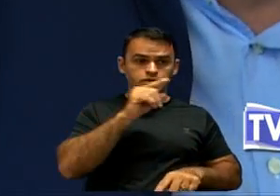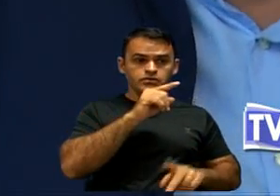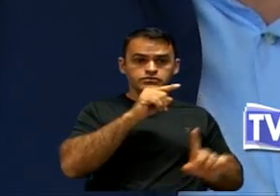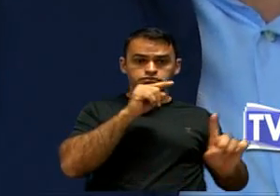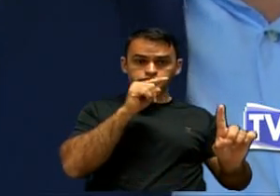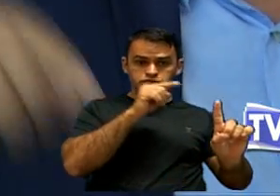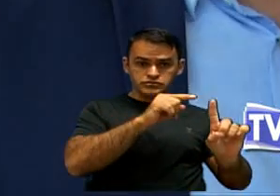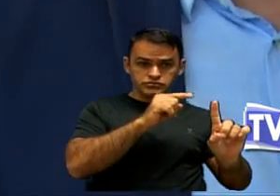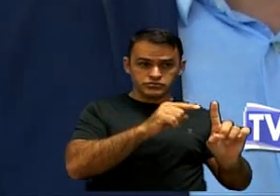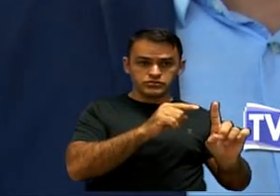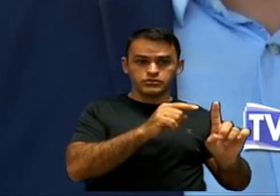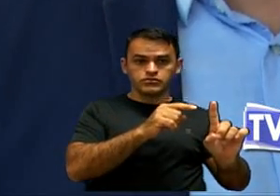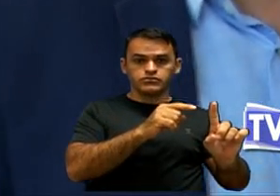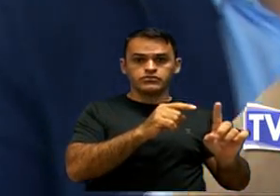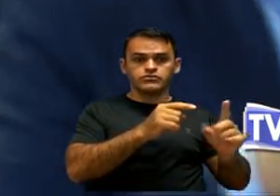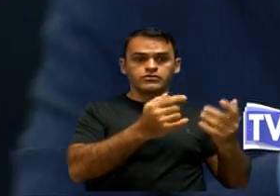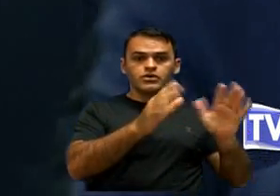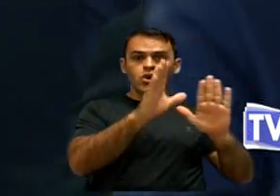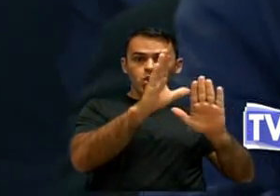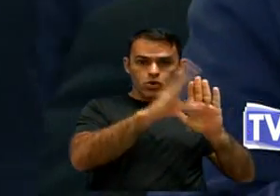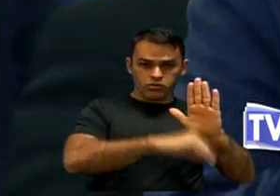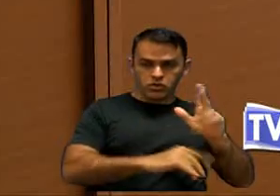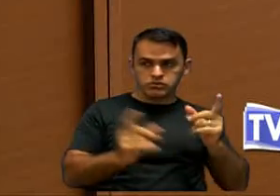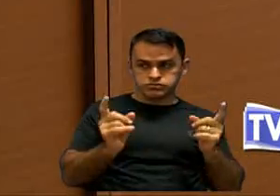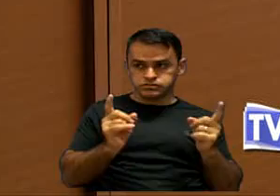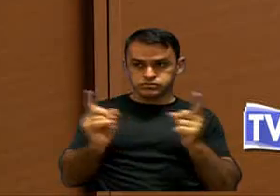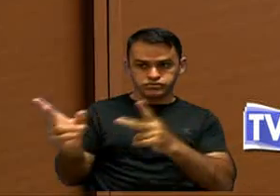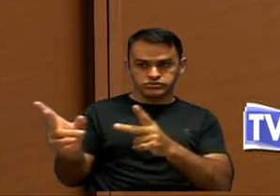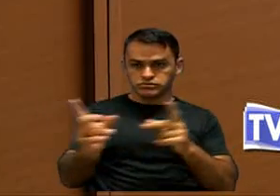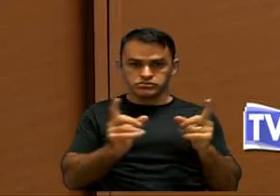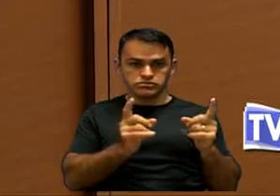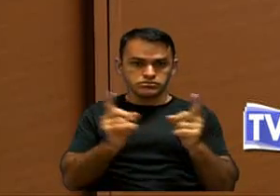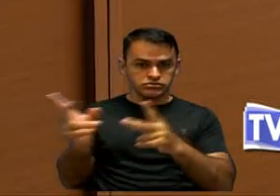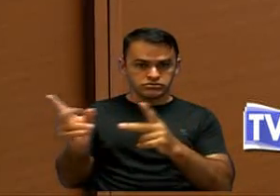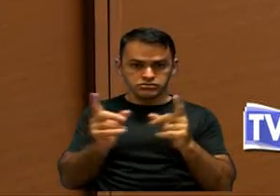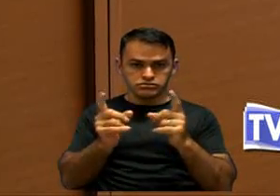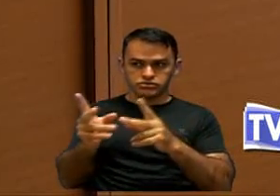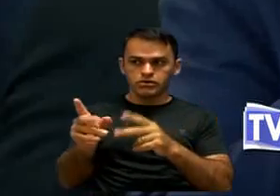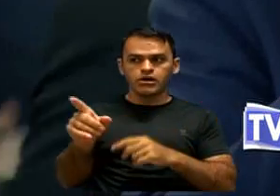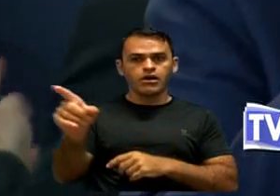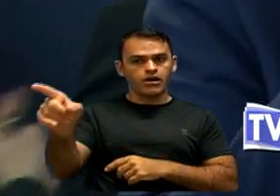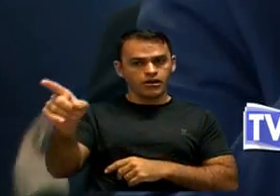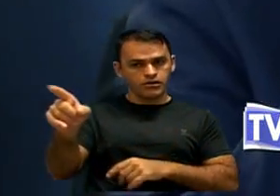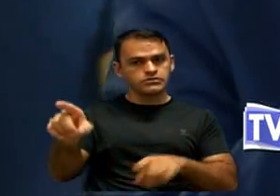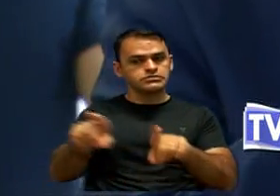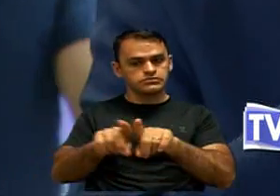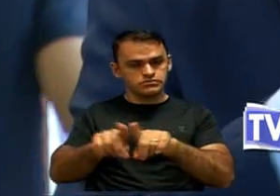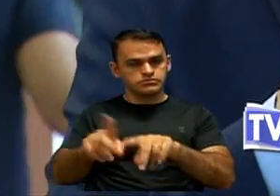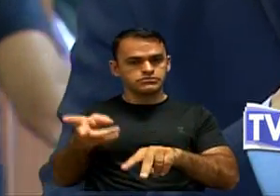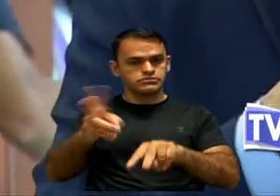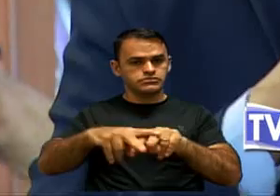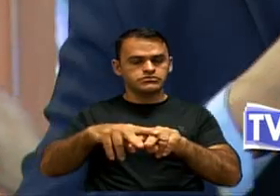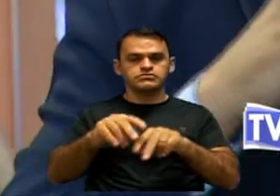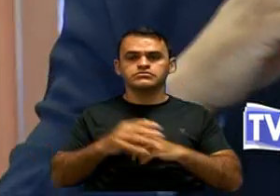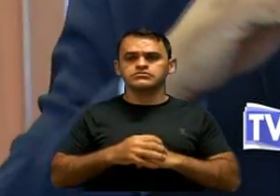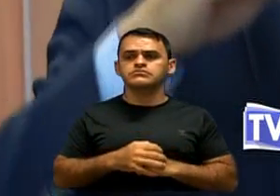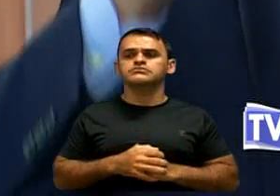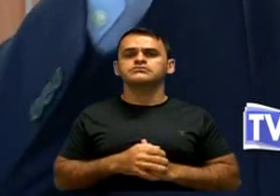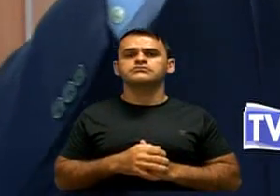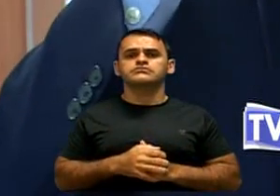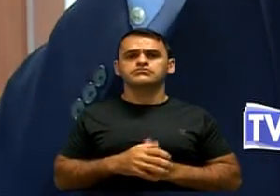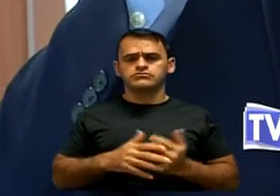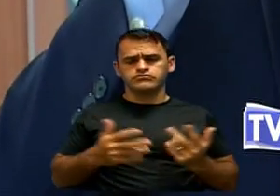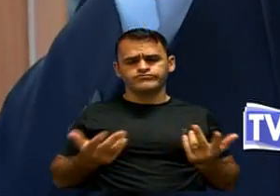quem... E comprou e ele oferece marmitex na própria escola. Pare. E aí, vereador Manga,